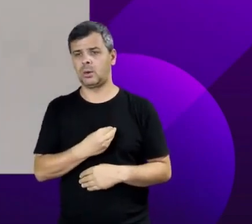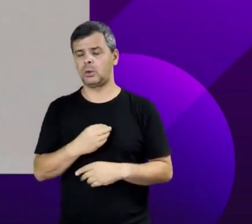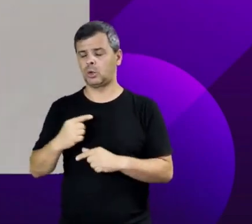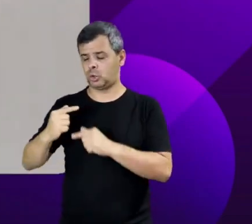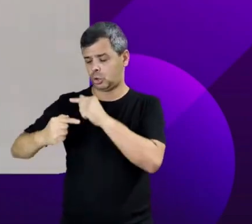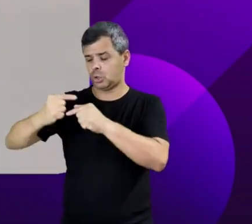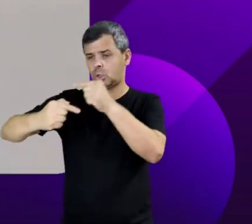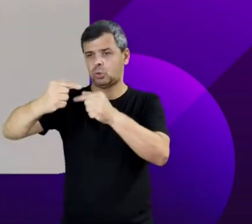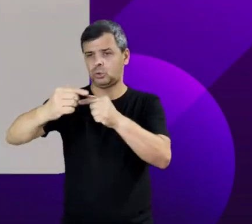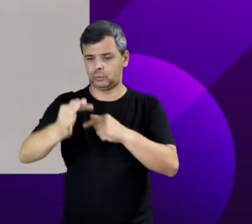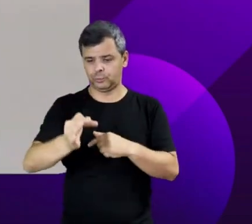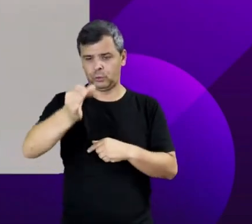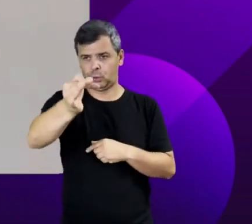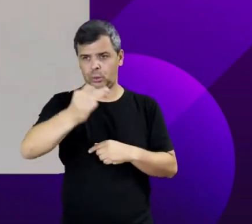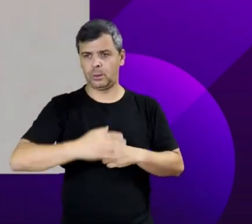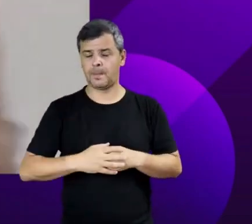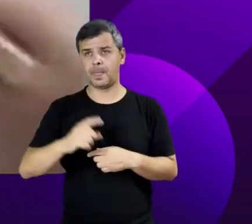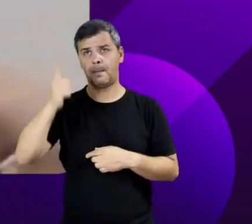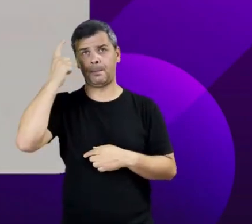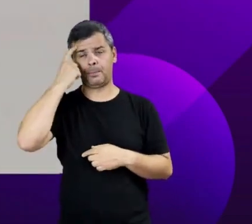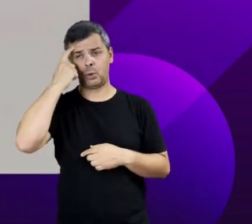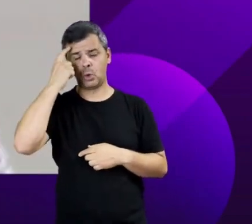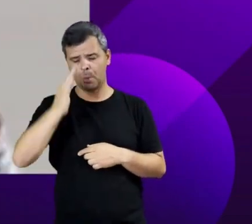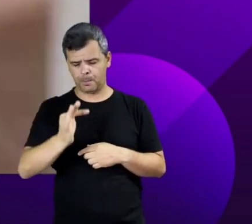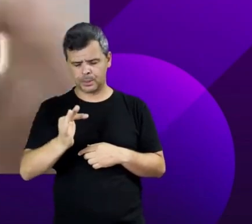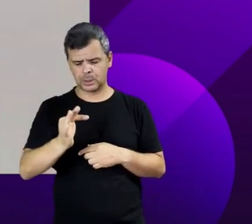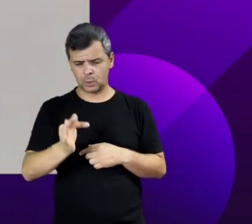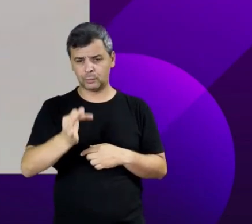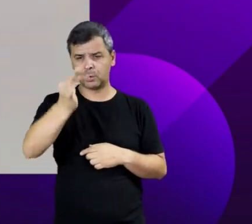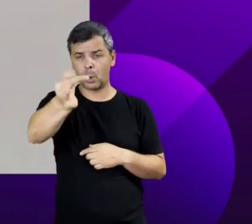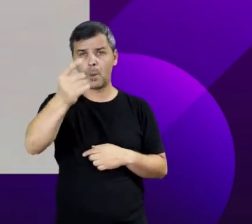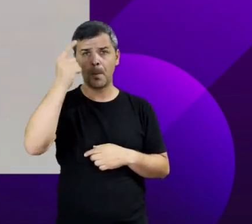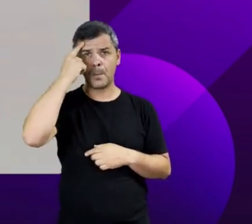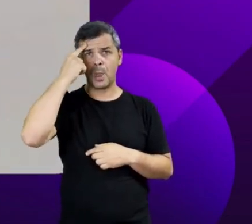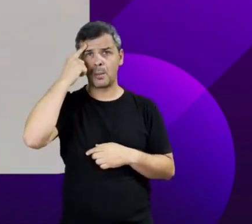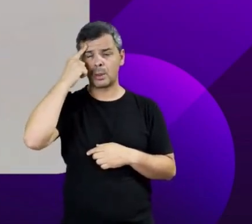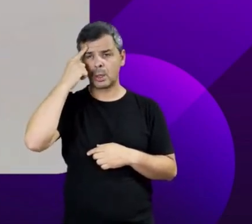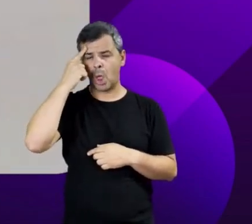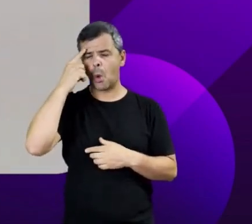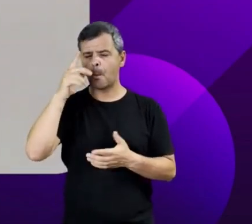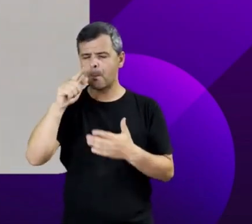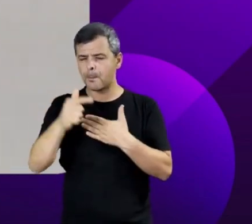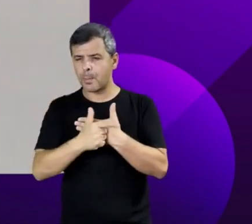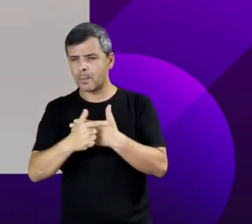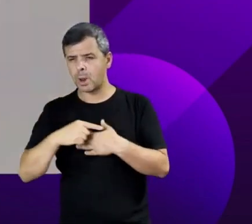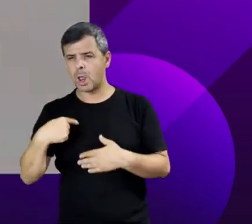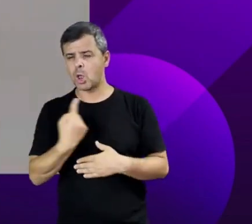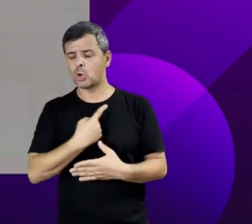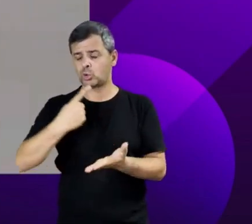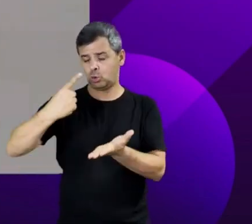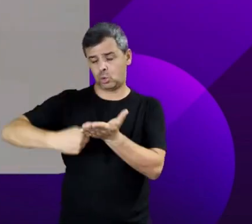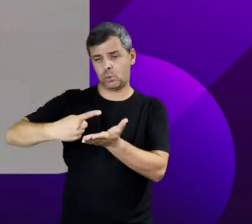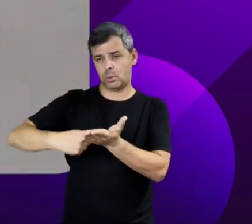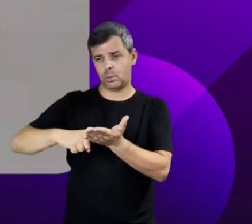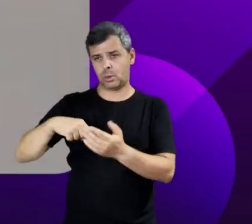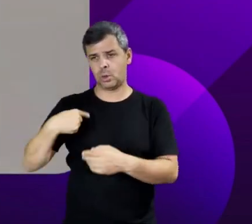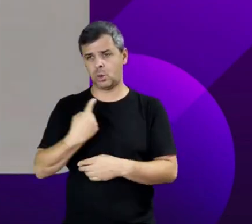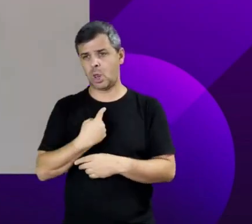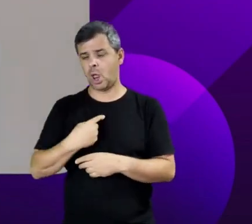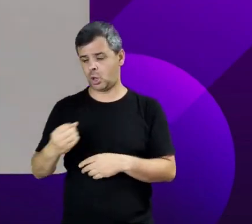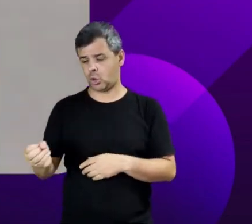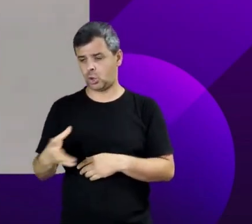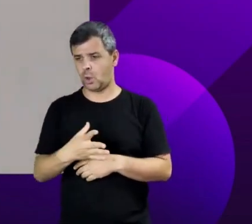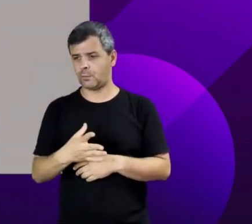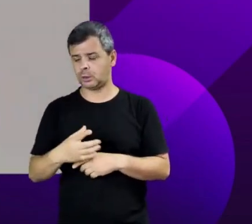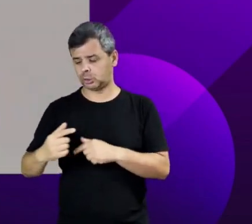gerações futuras. Então, pensar o futuro, pensar o devir é o grande compromisso da geração do